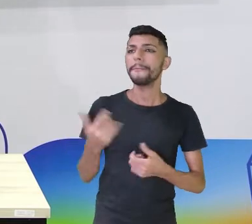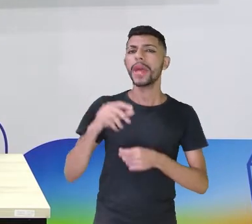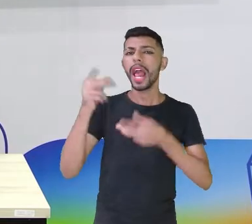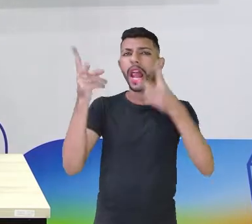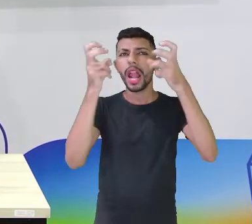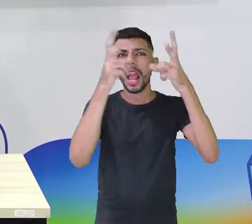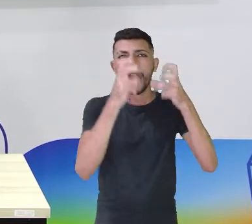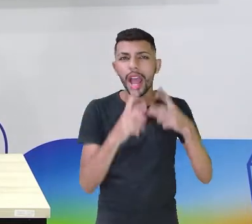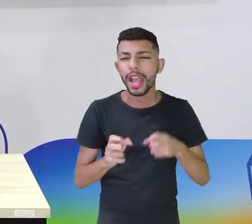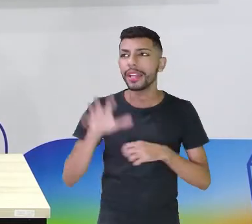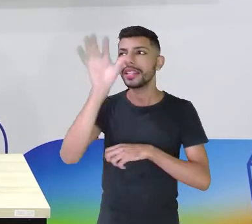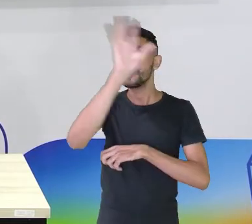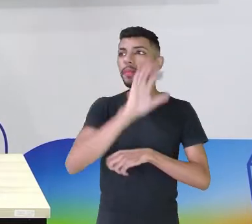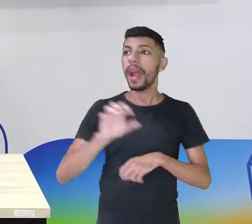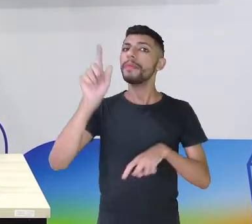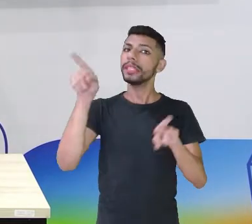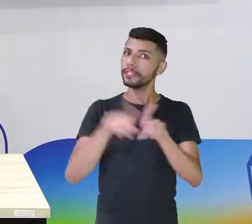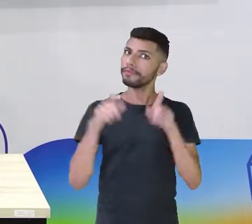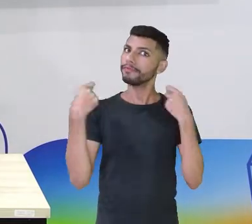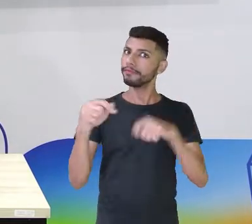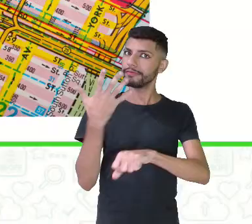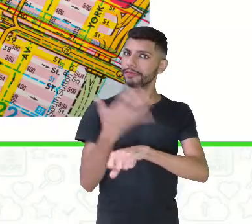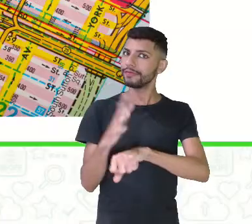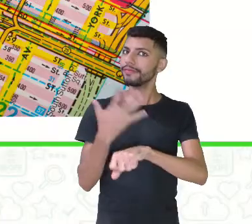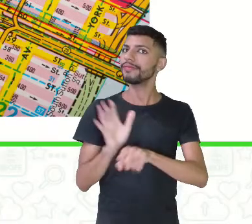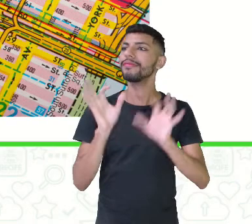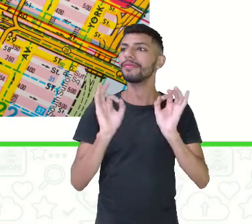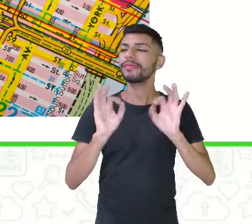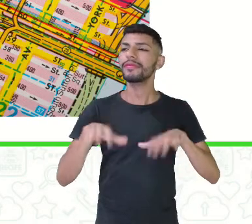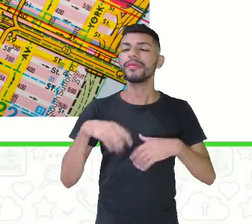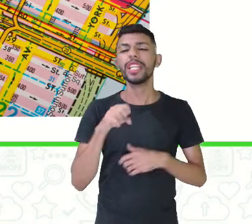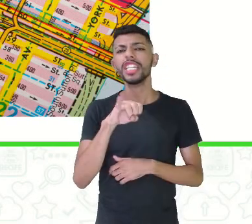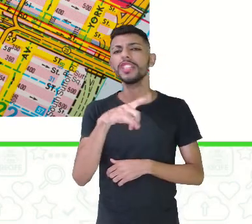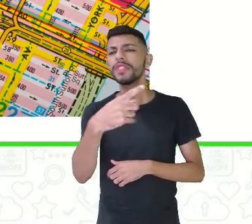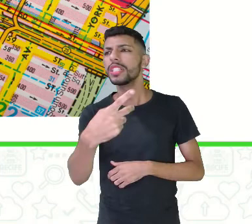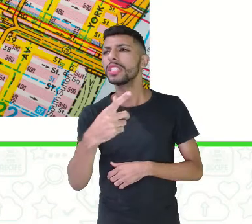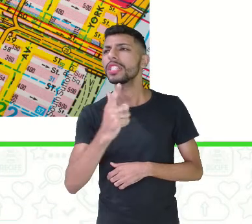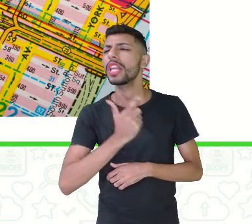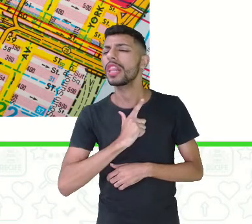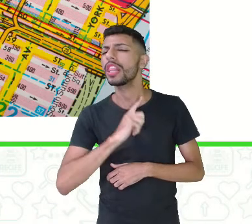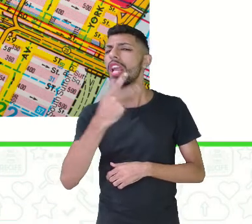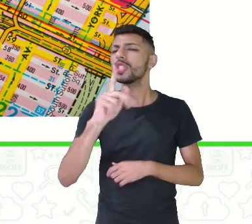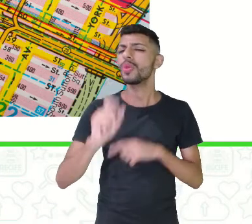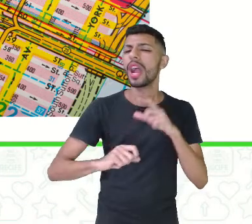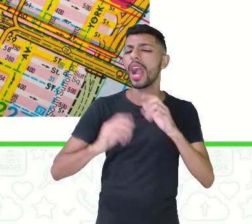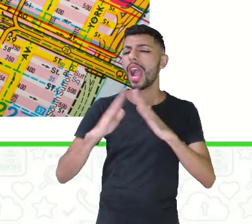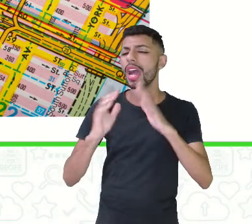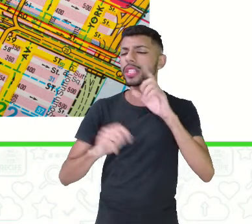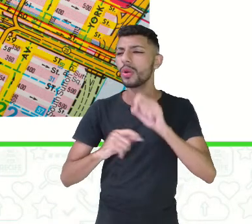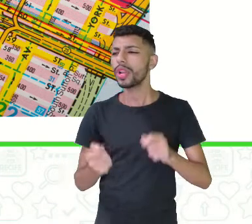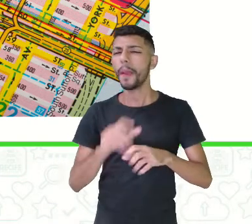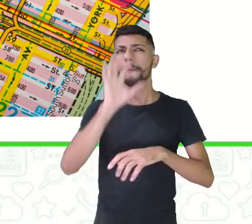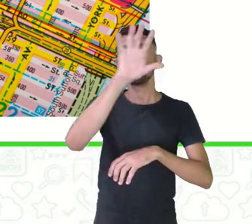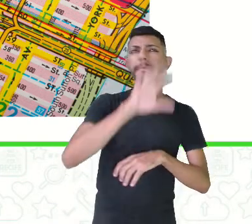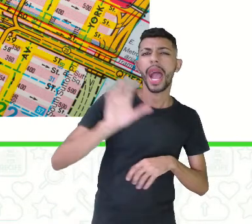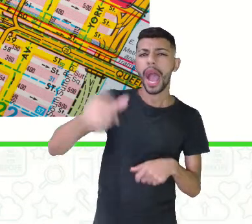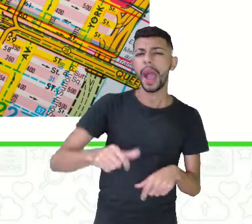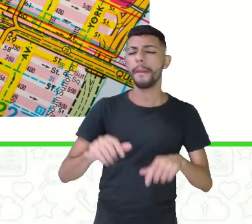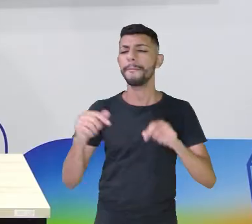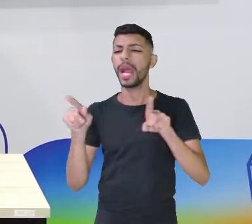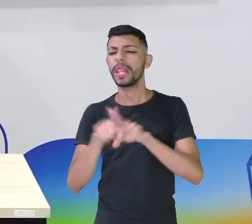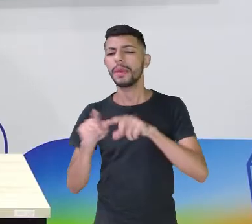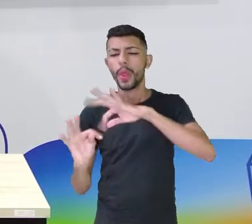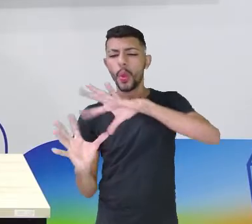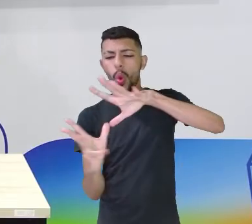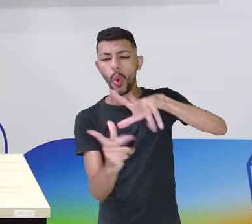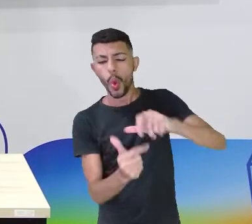Se você tem aí na sua casa um globo terrestre, um mapa, o seu caderno, claro, o